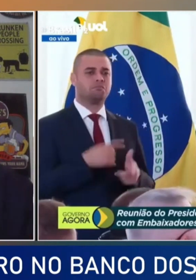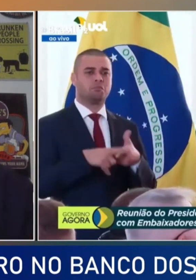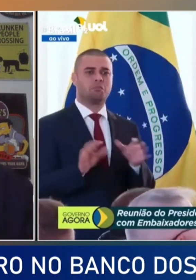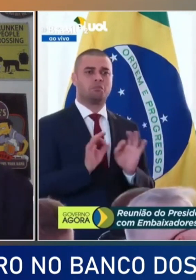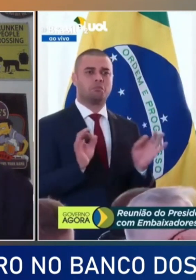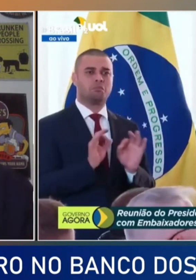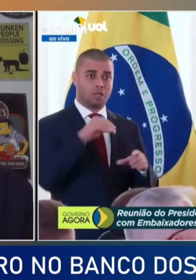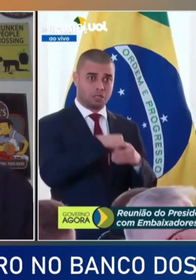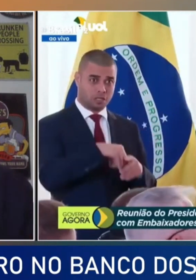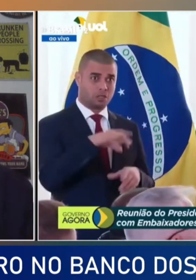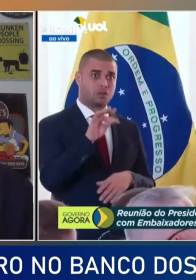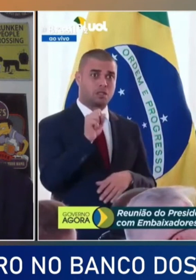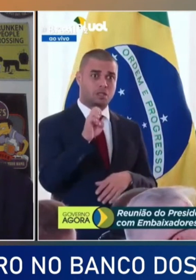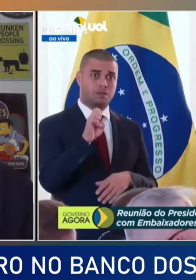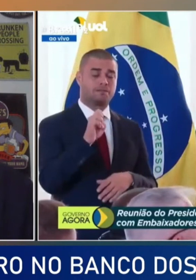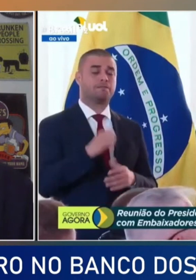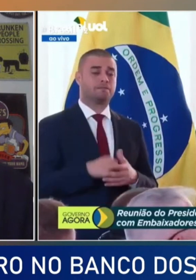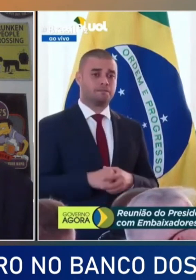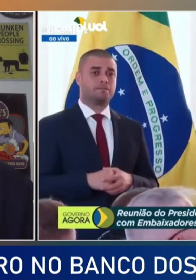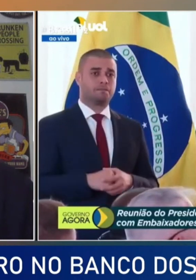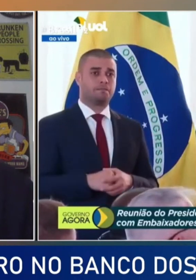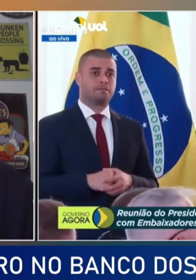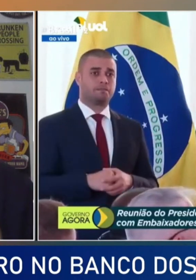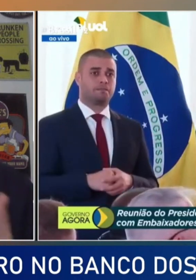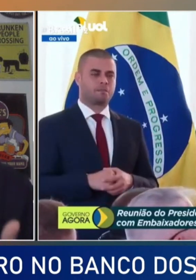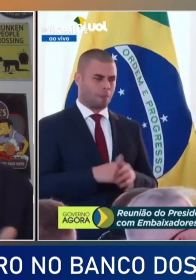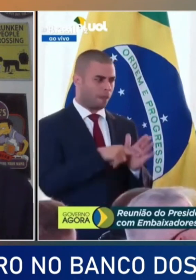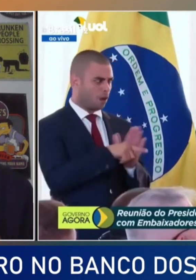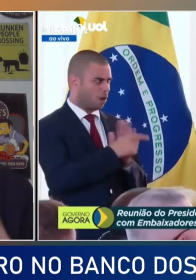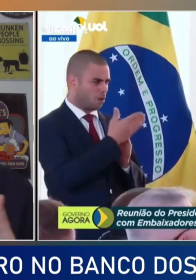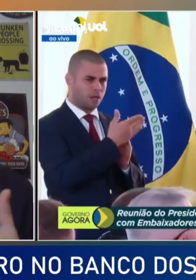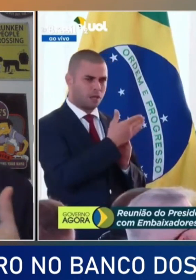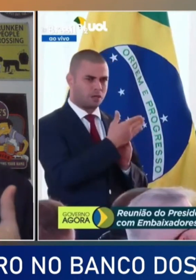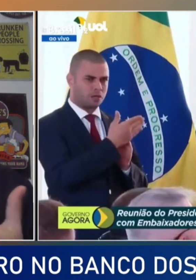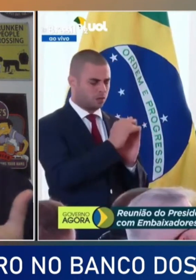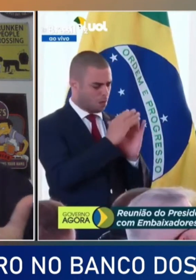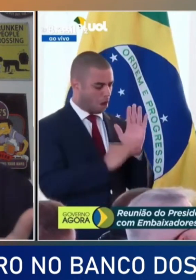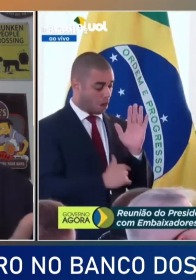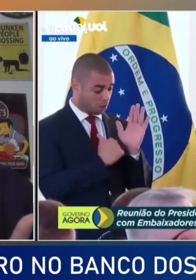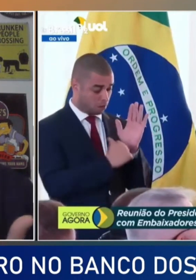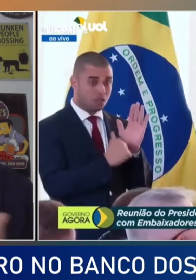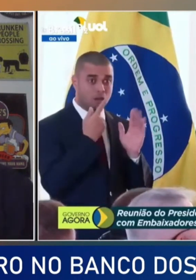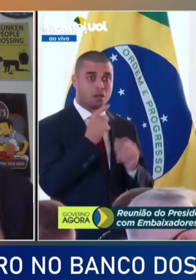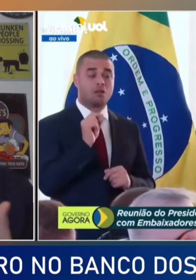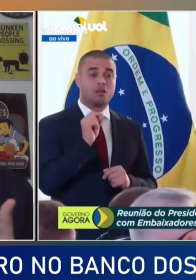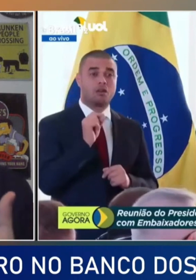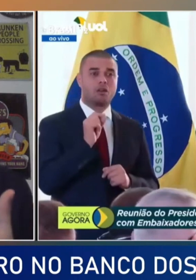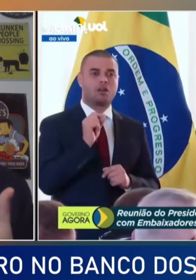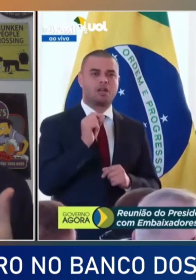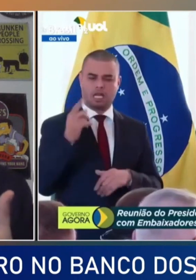acaba a reunião. Portanto, há plena possibilidade do